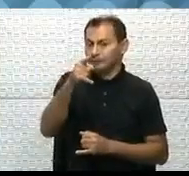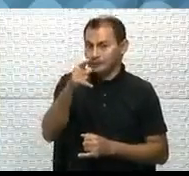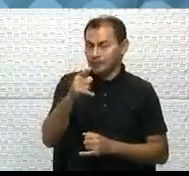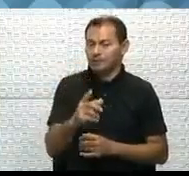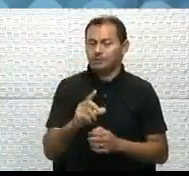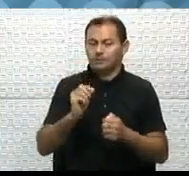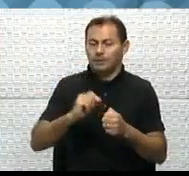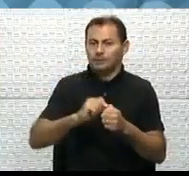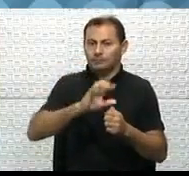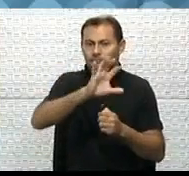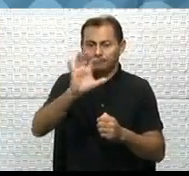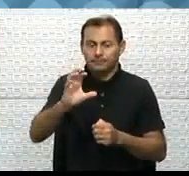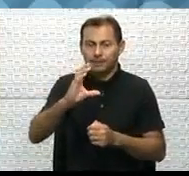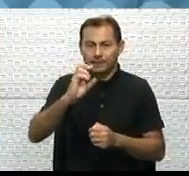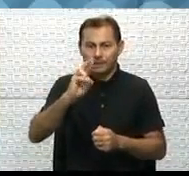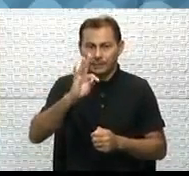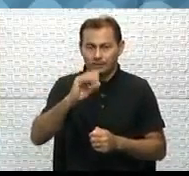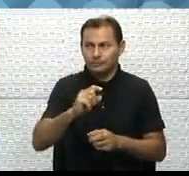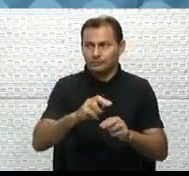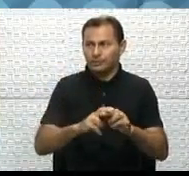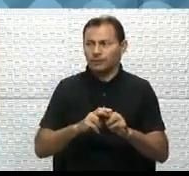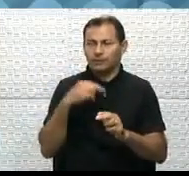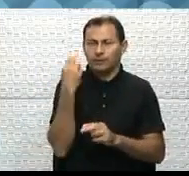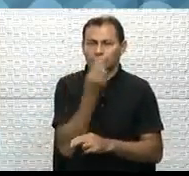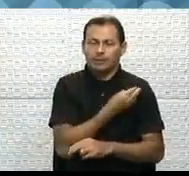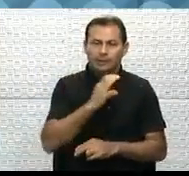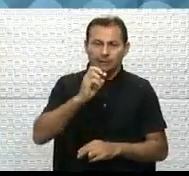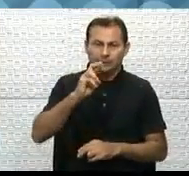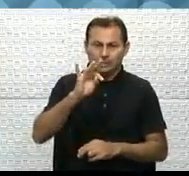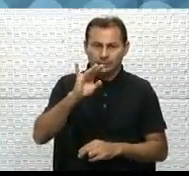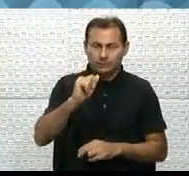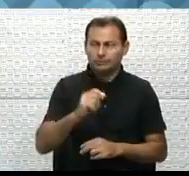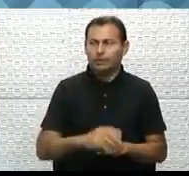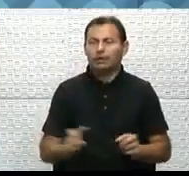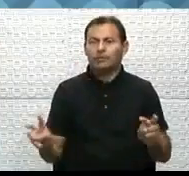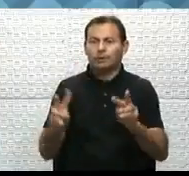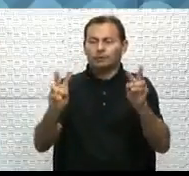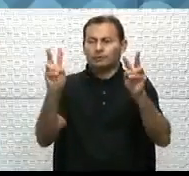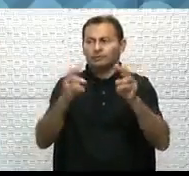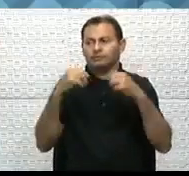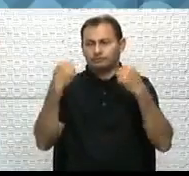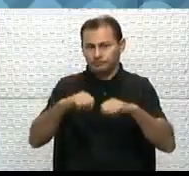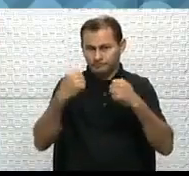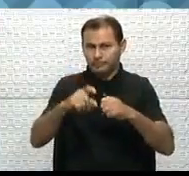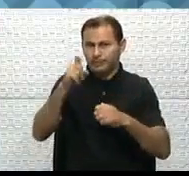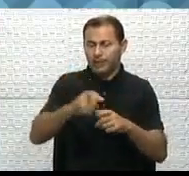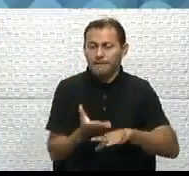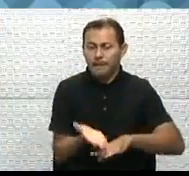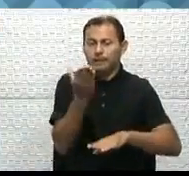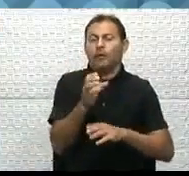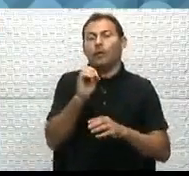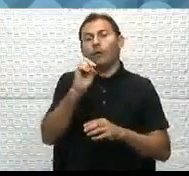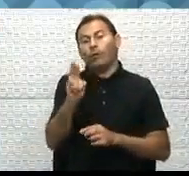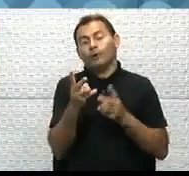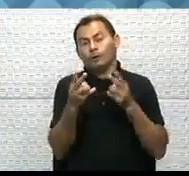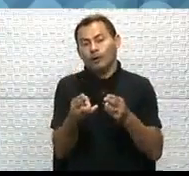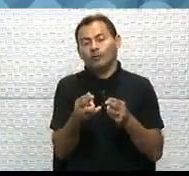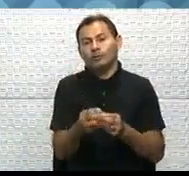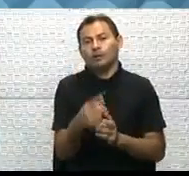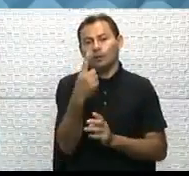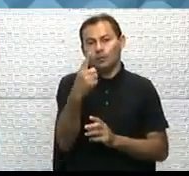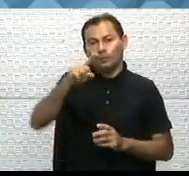você construa a região crítica. Nesse caso, a nossa região crítica determinava que o valor precisa ser maior ou igual